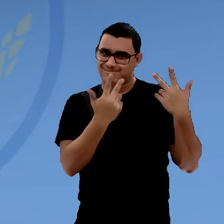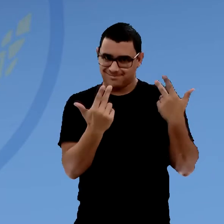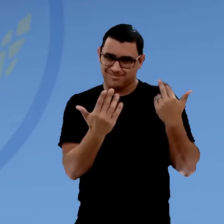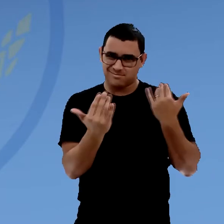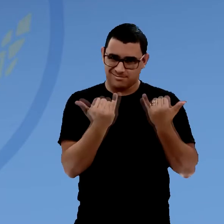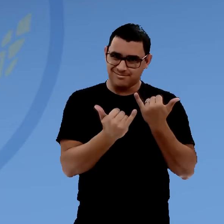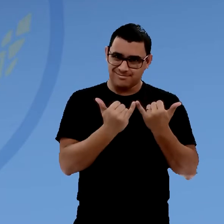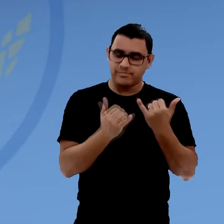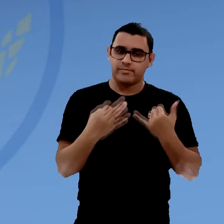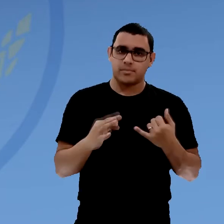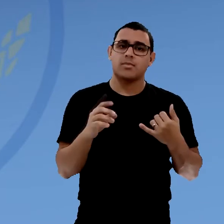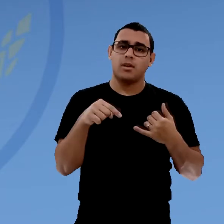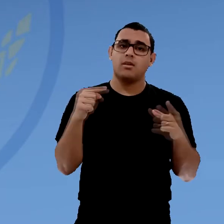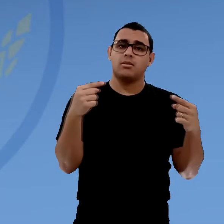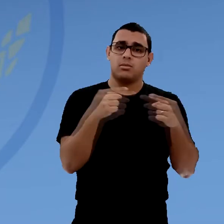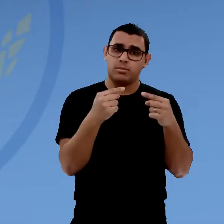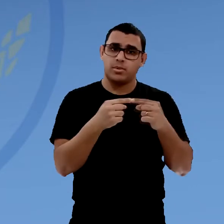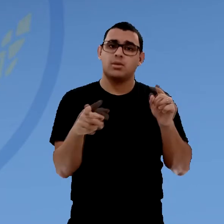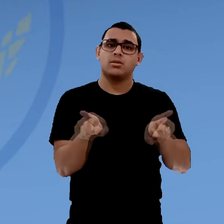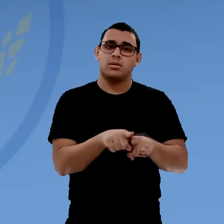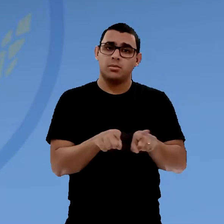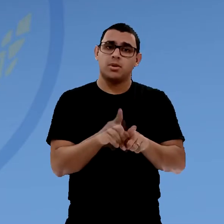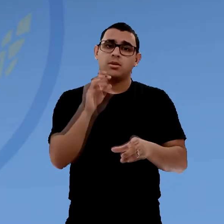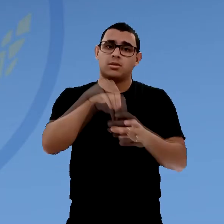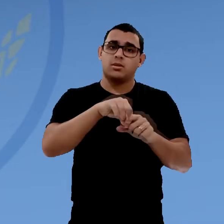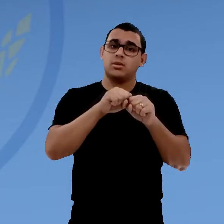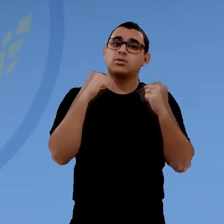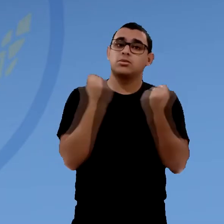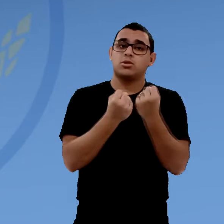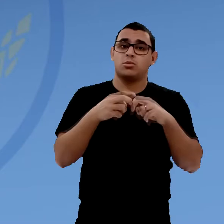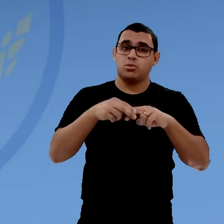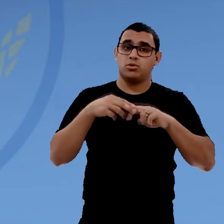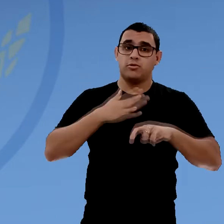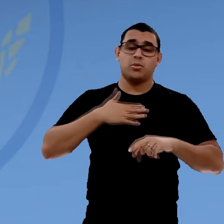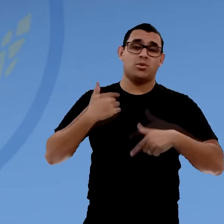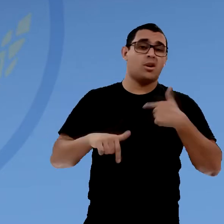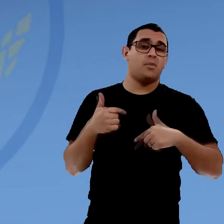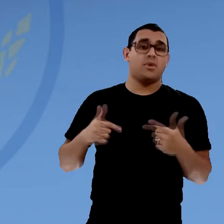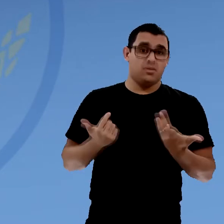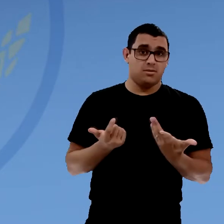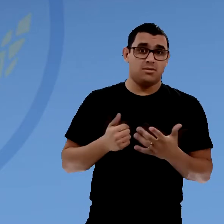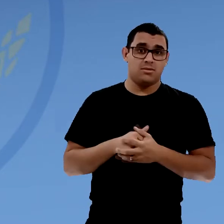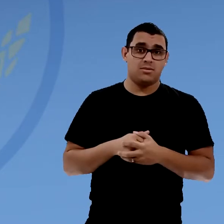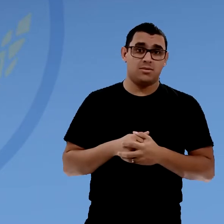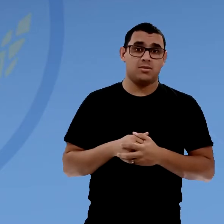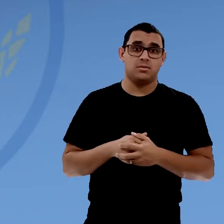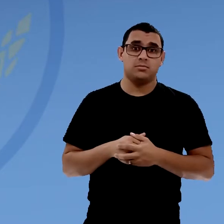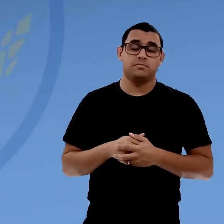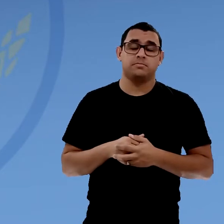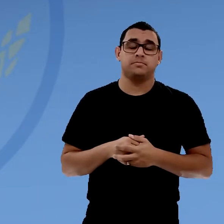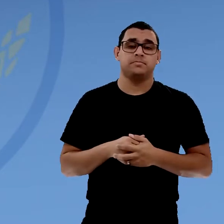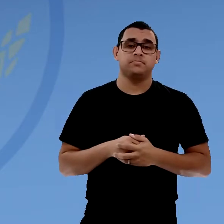de certa forma, dentro da sociedade, pelo cargo que me confere.